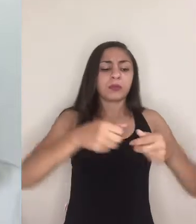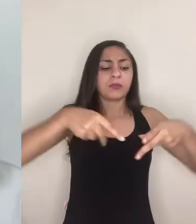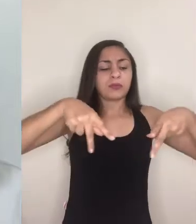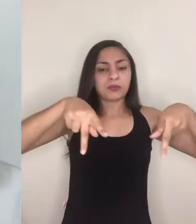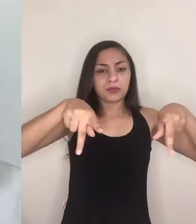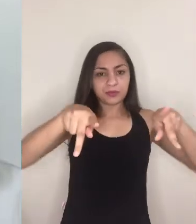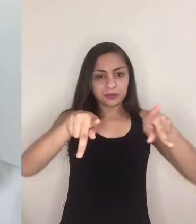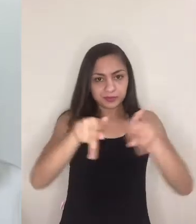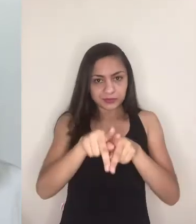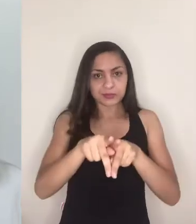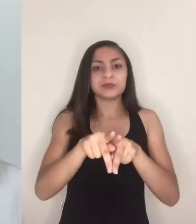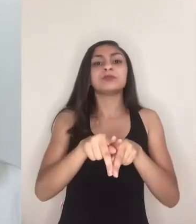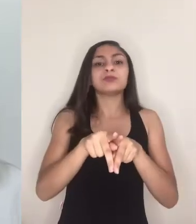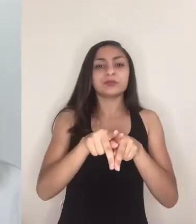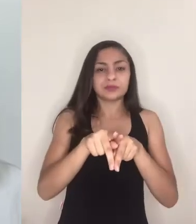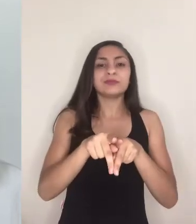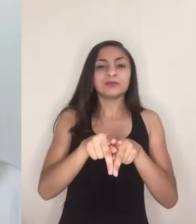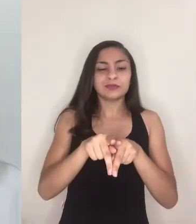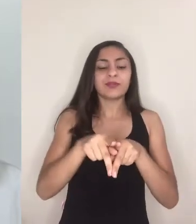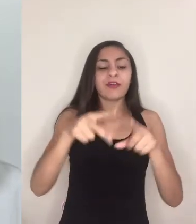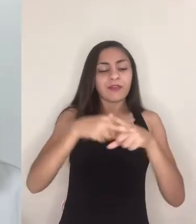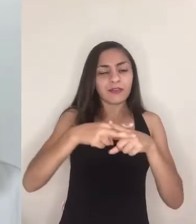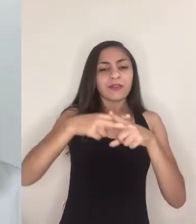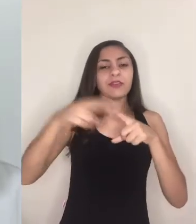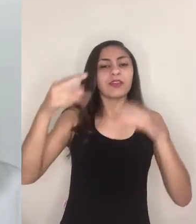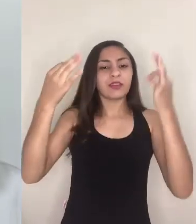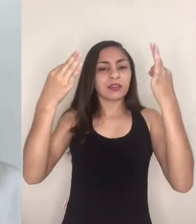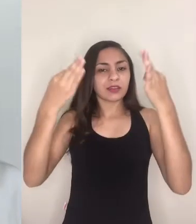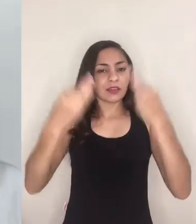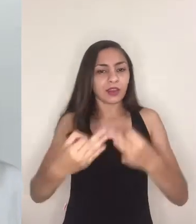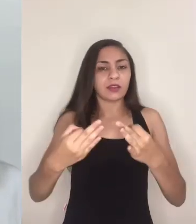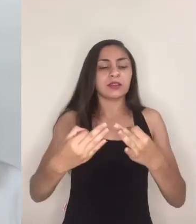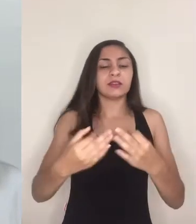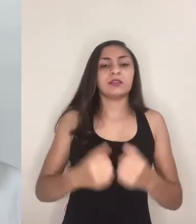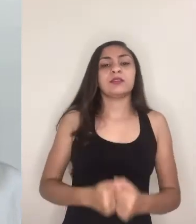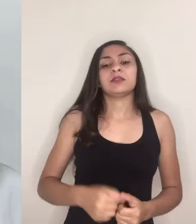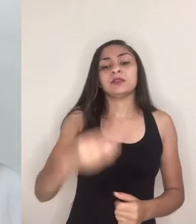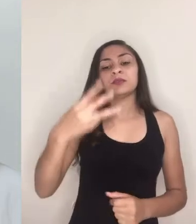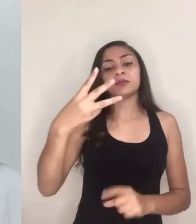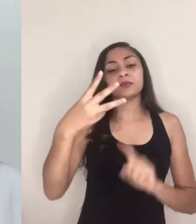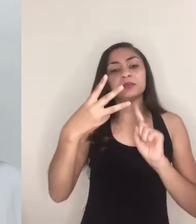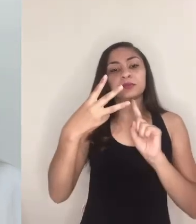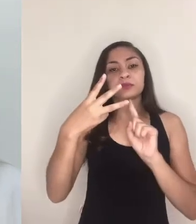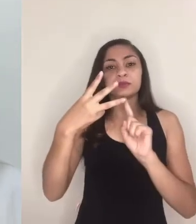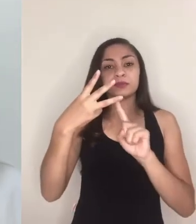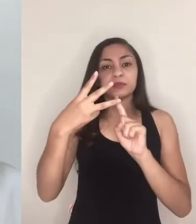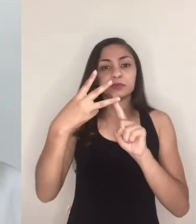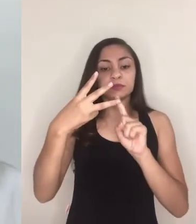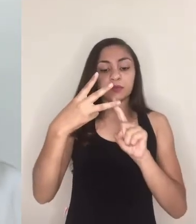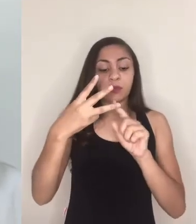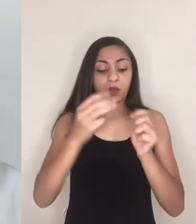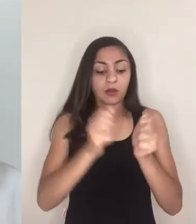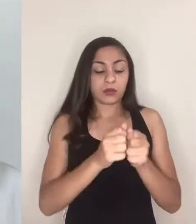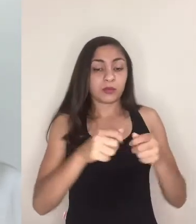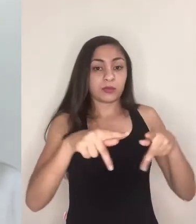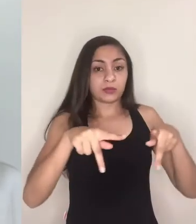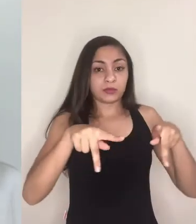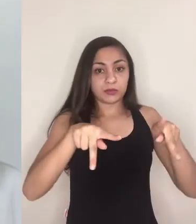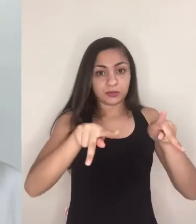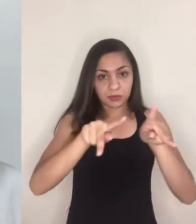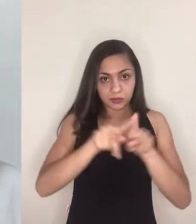seja vitorioso em sua caminhada. Terceira lição: para o povo